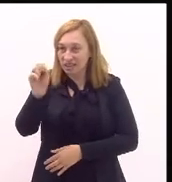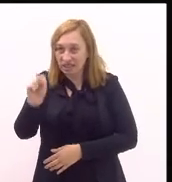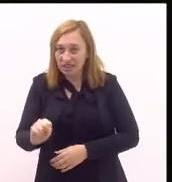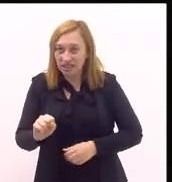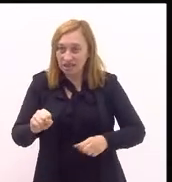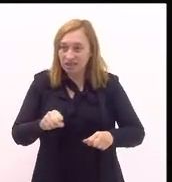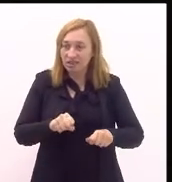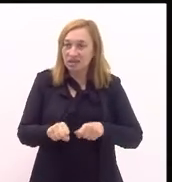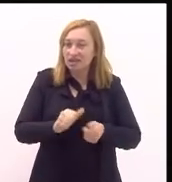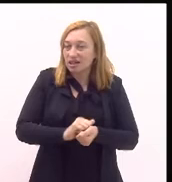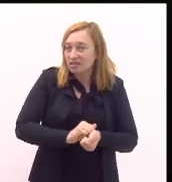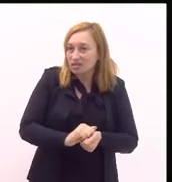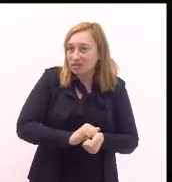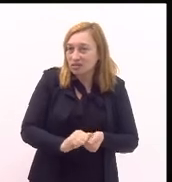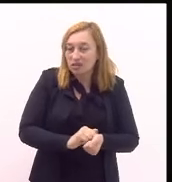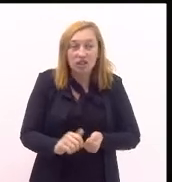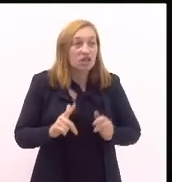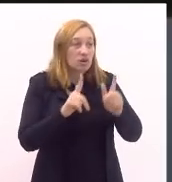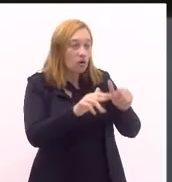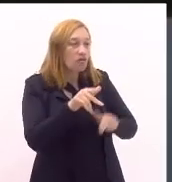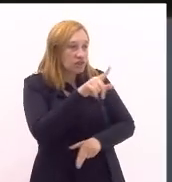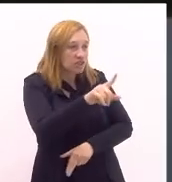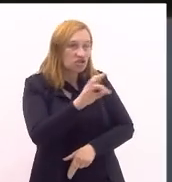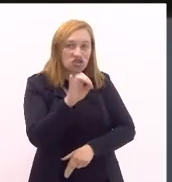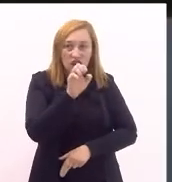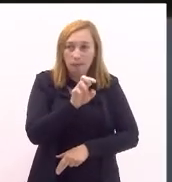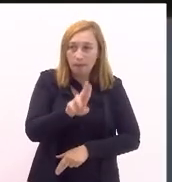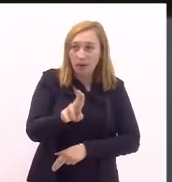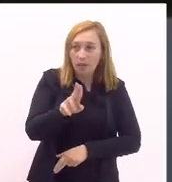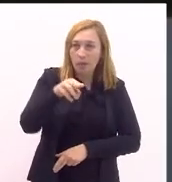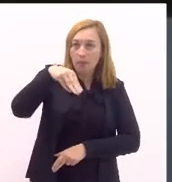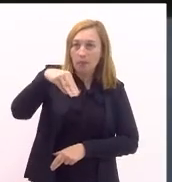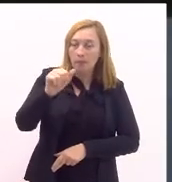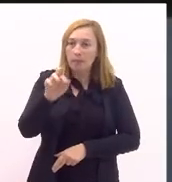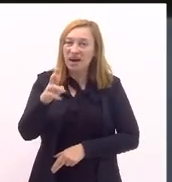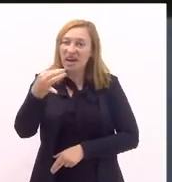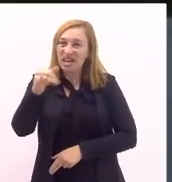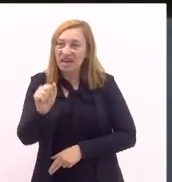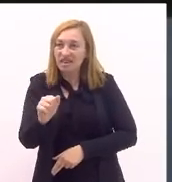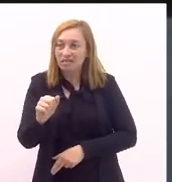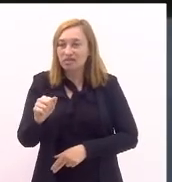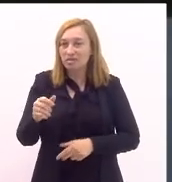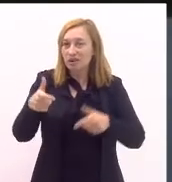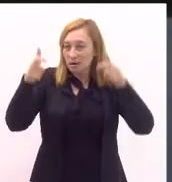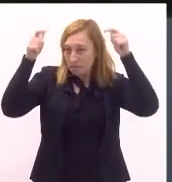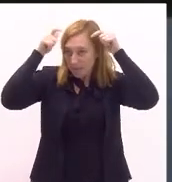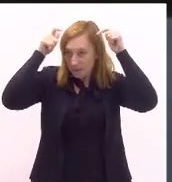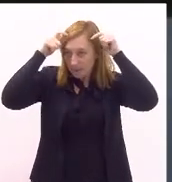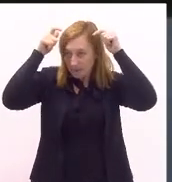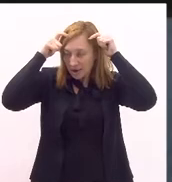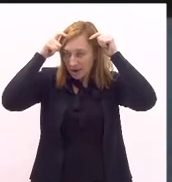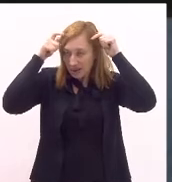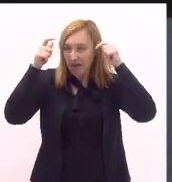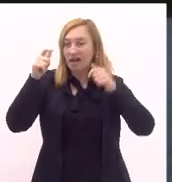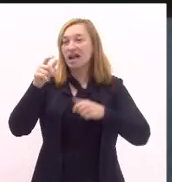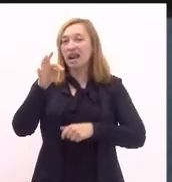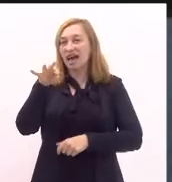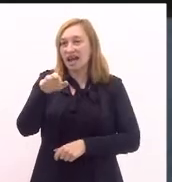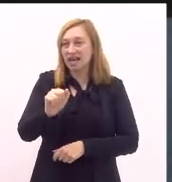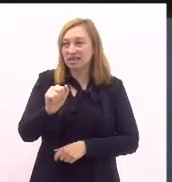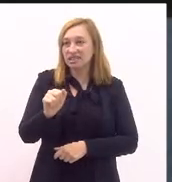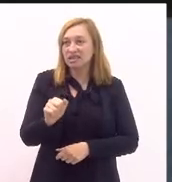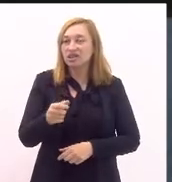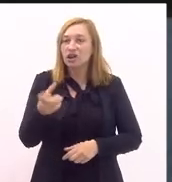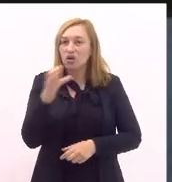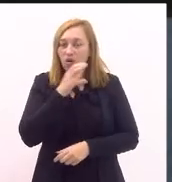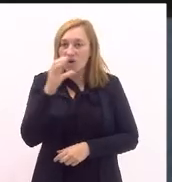morro como você lá no chapéu Mangueira com a lata d'água na cabeça correndo atrás e na frente para